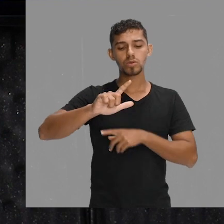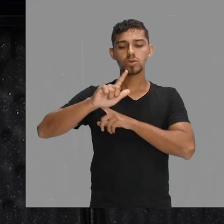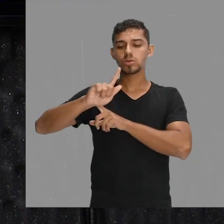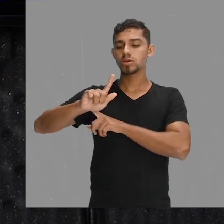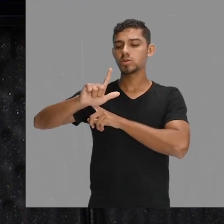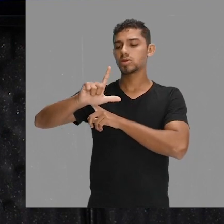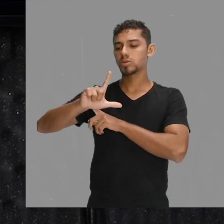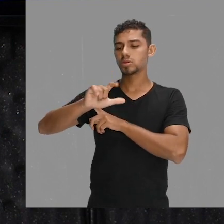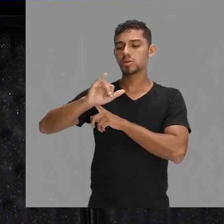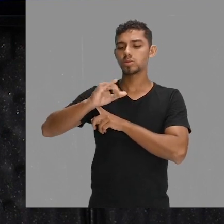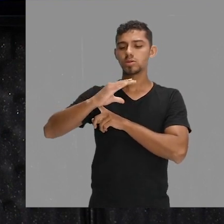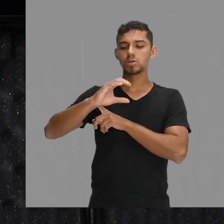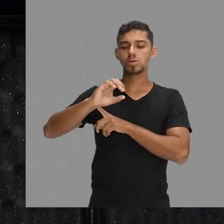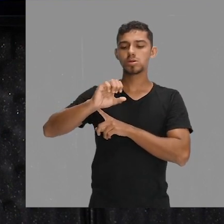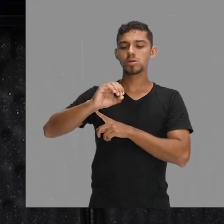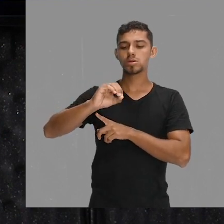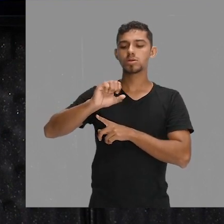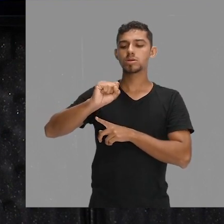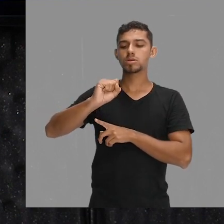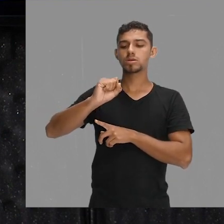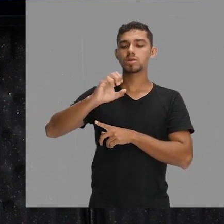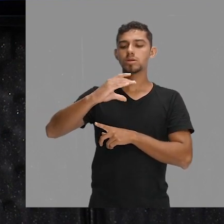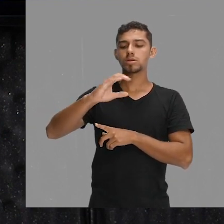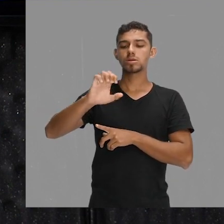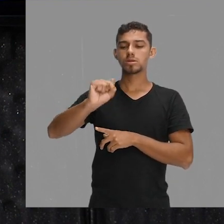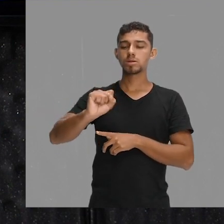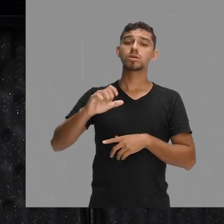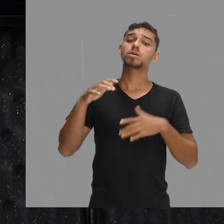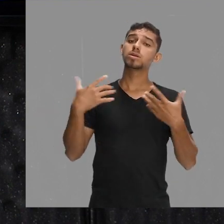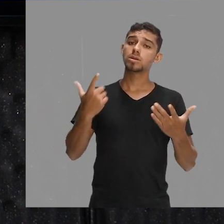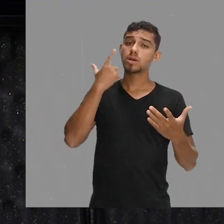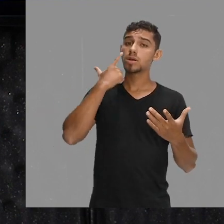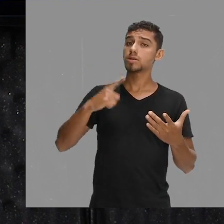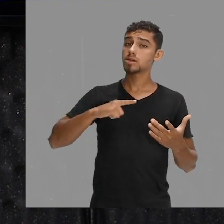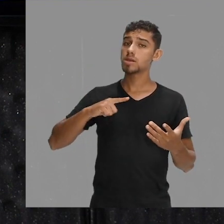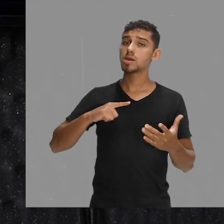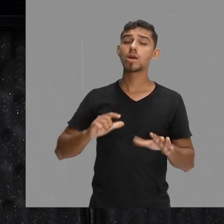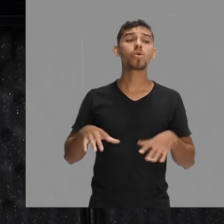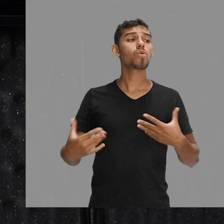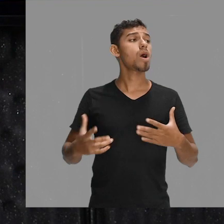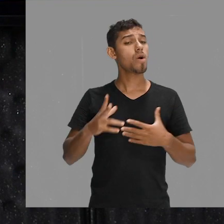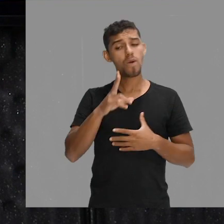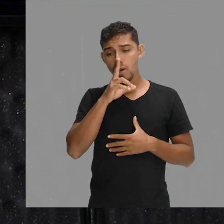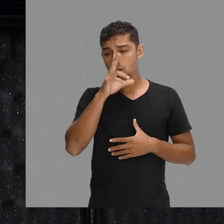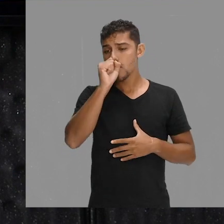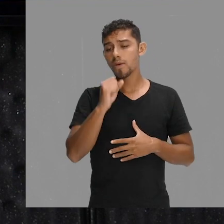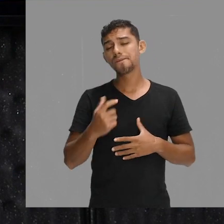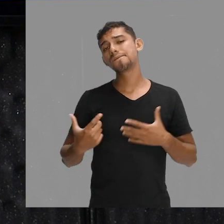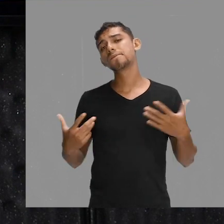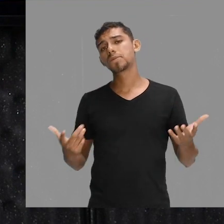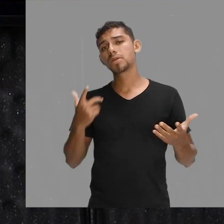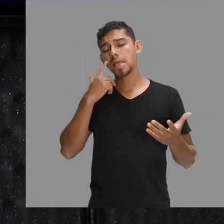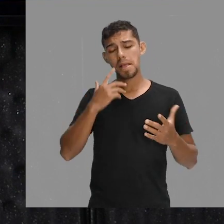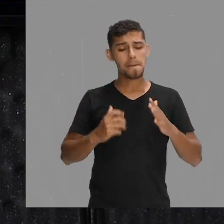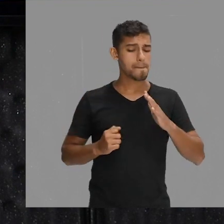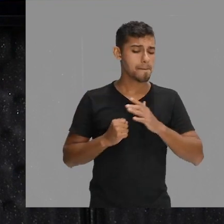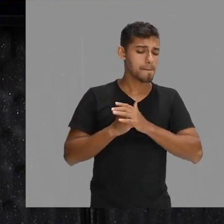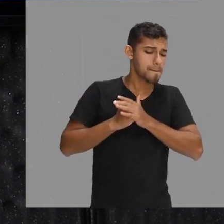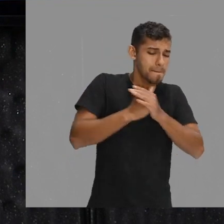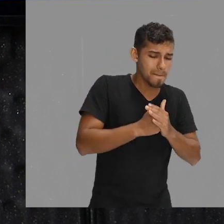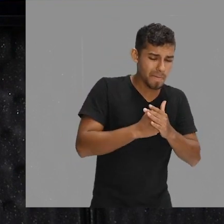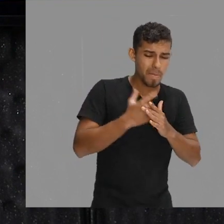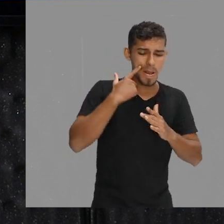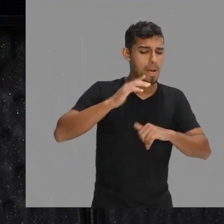em solução eu vou ter 1 mol de glicose. Qual é o efeito dele na pressão máxima de